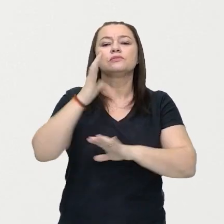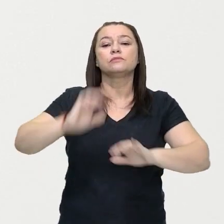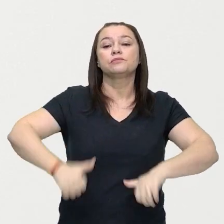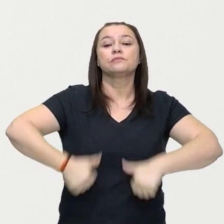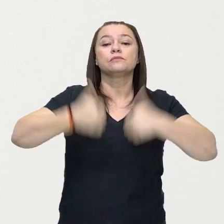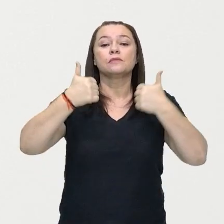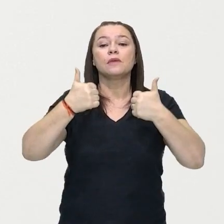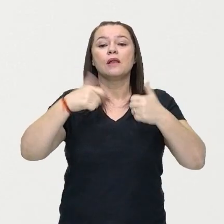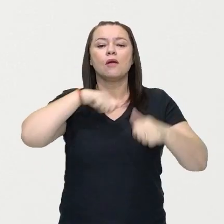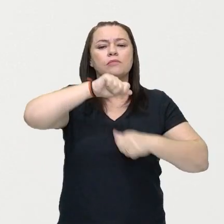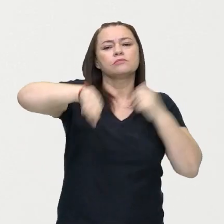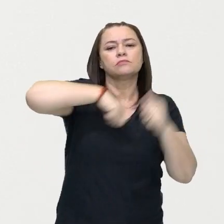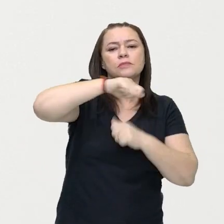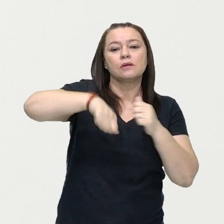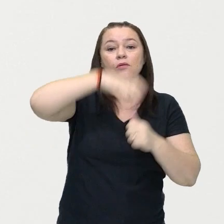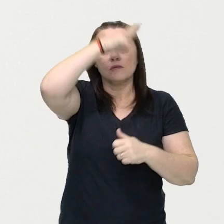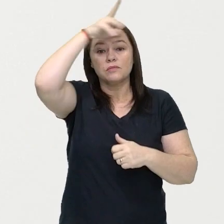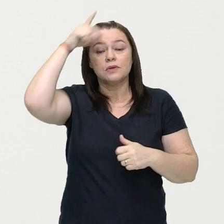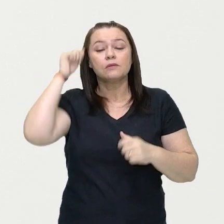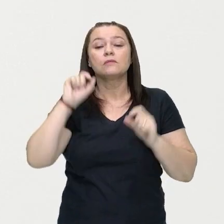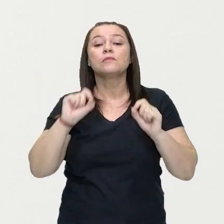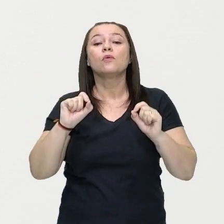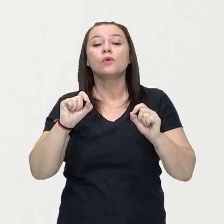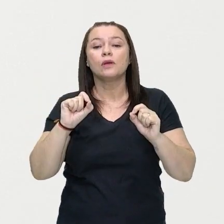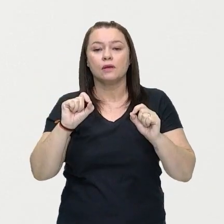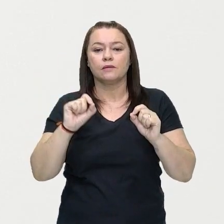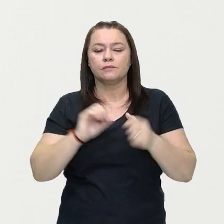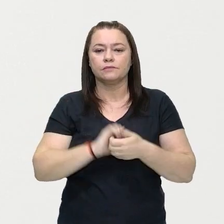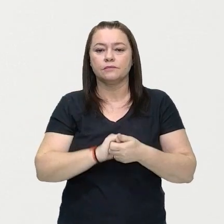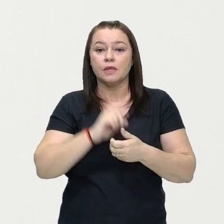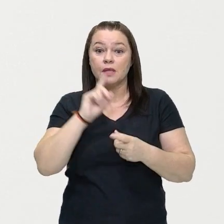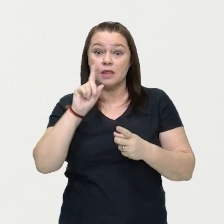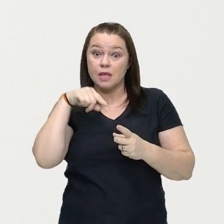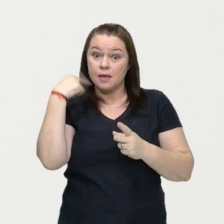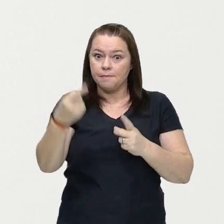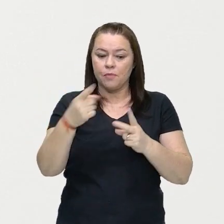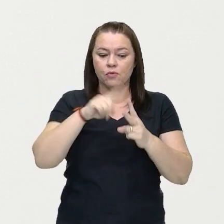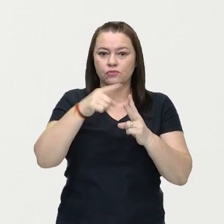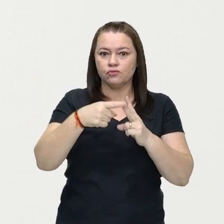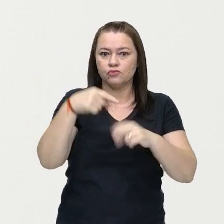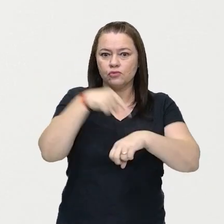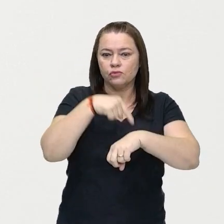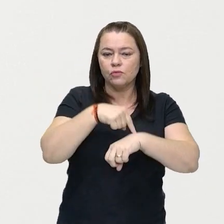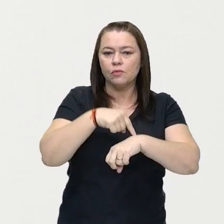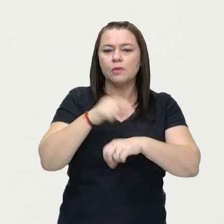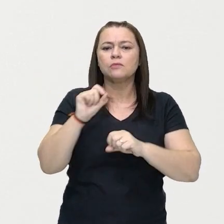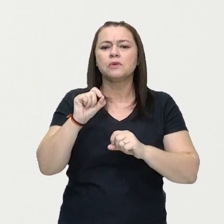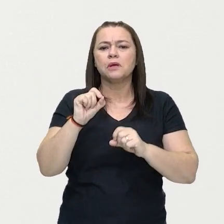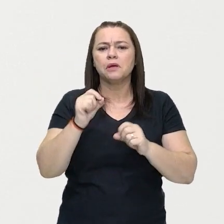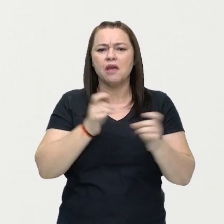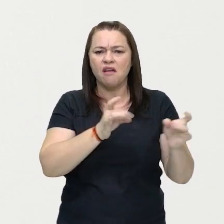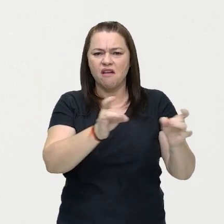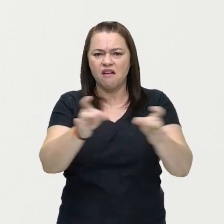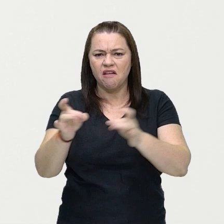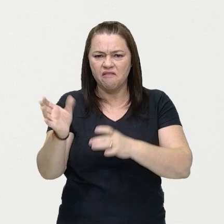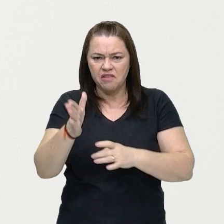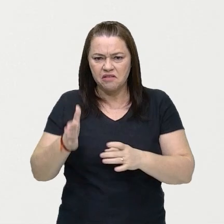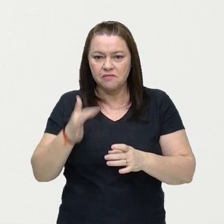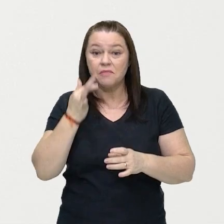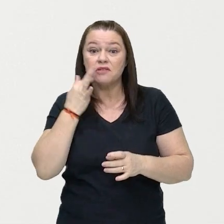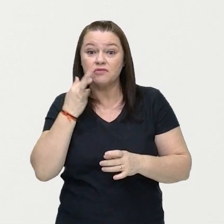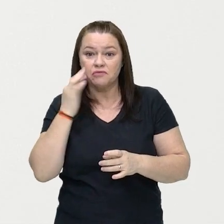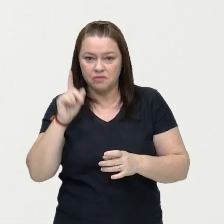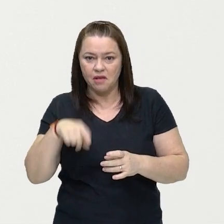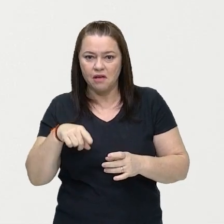do estado do Amazonas? Então vamos ver o que foi criado depois dos 2 ciclos da borracha. Foram criados venda de peixes e